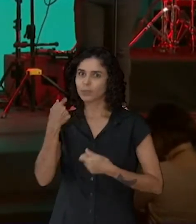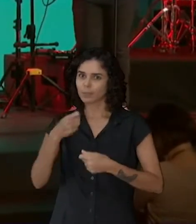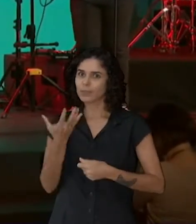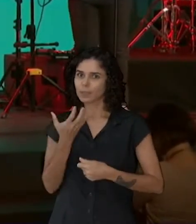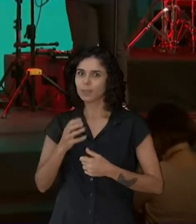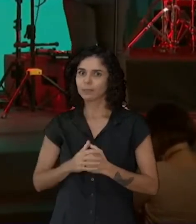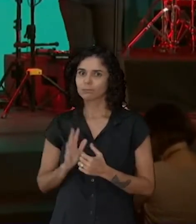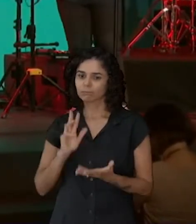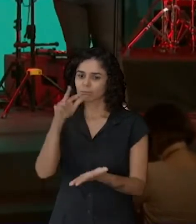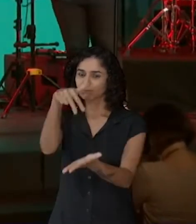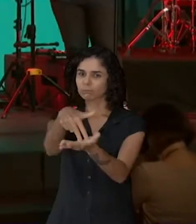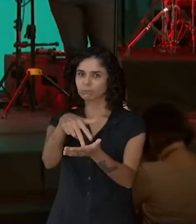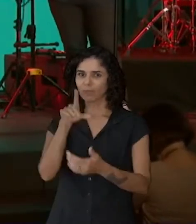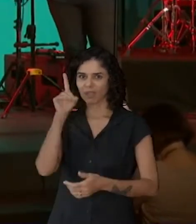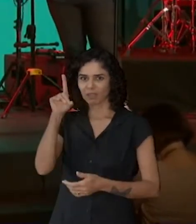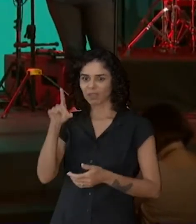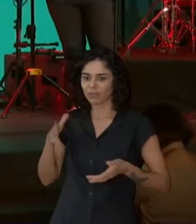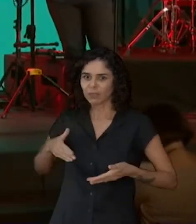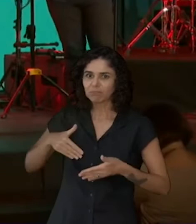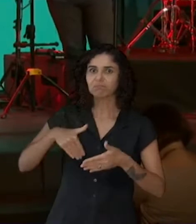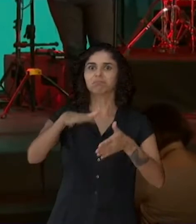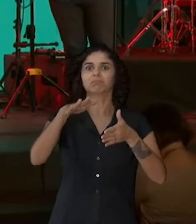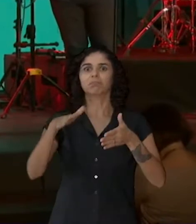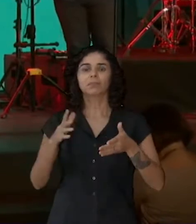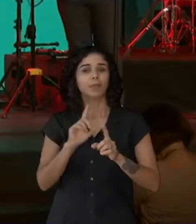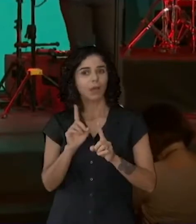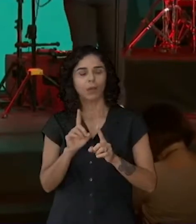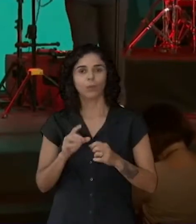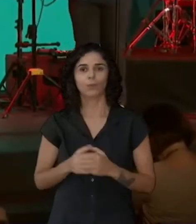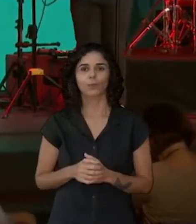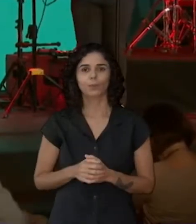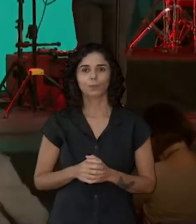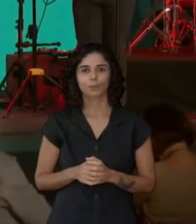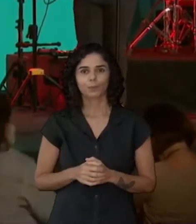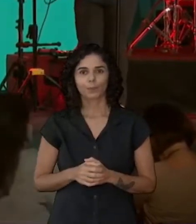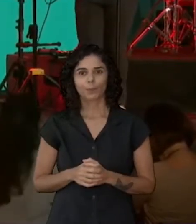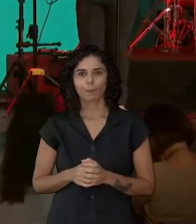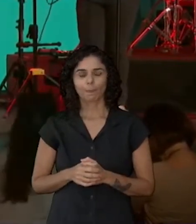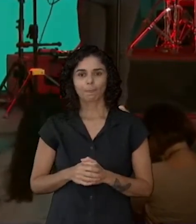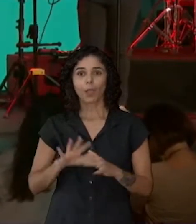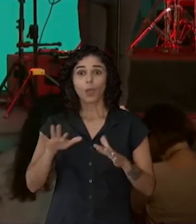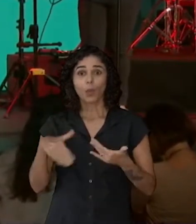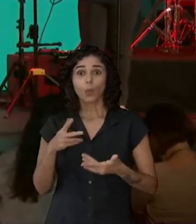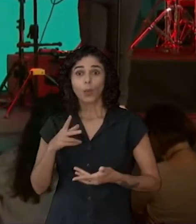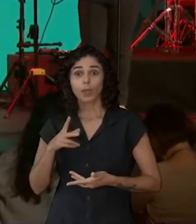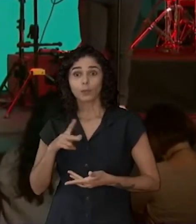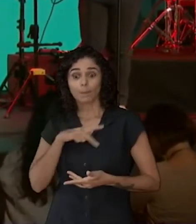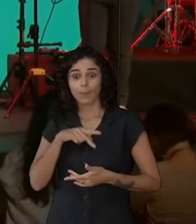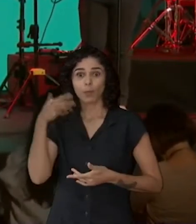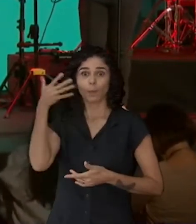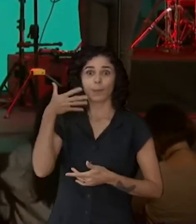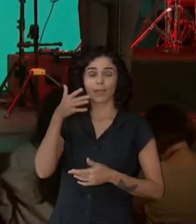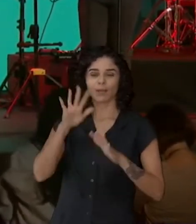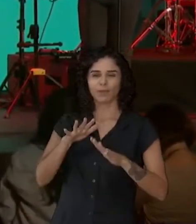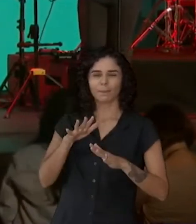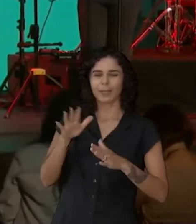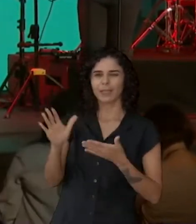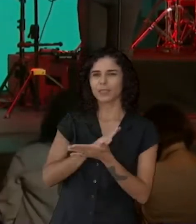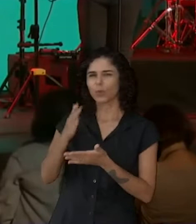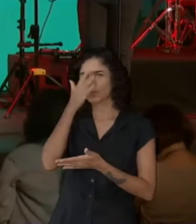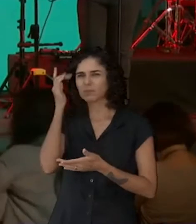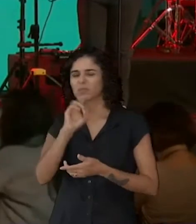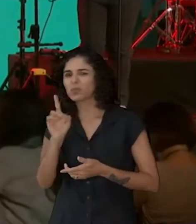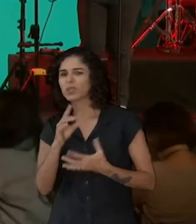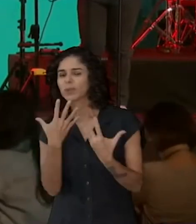Houve pessoas que resistiram à palavra de Paulo, e Paulo parou de pregar e foi reunir em outro lugar. E o Espírito falou com